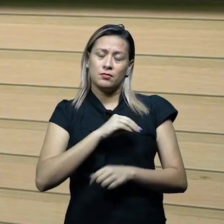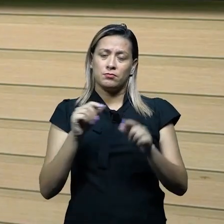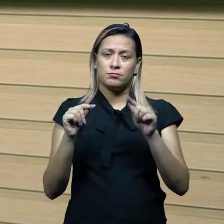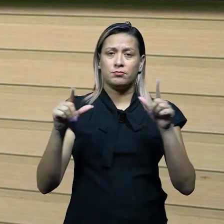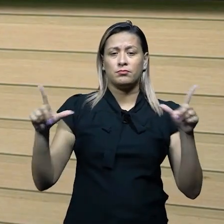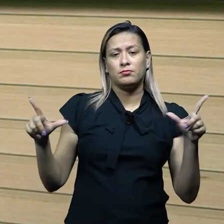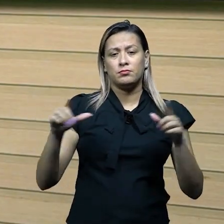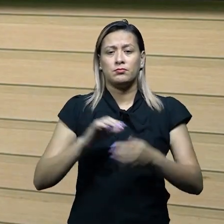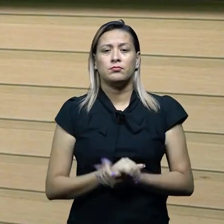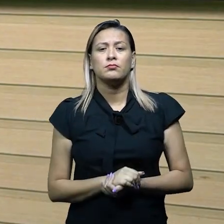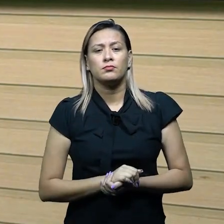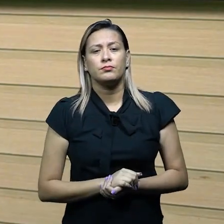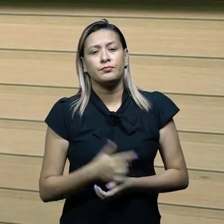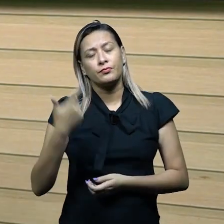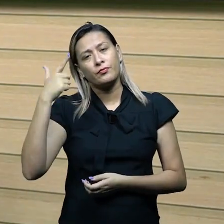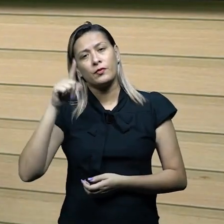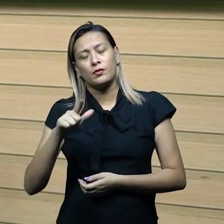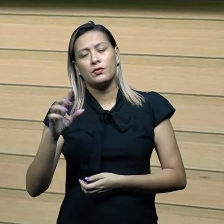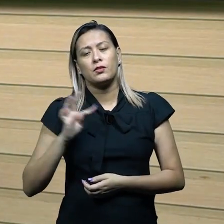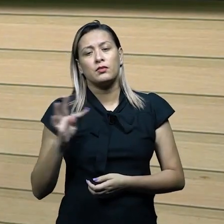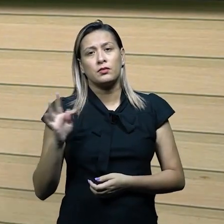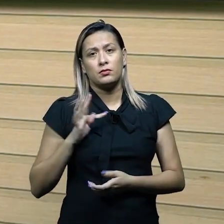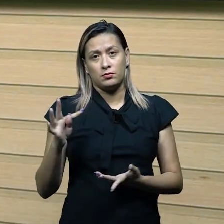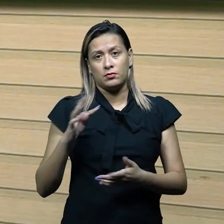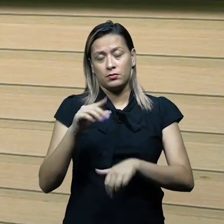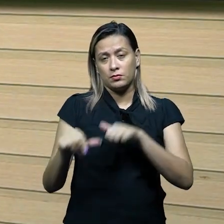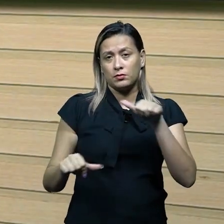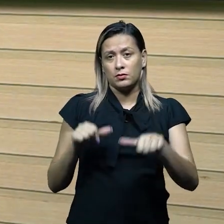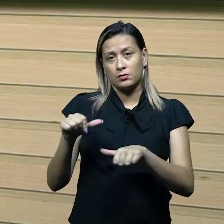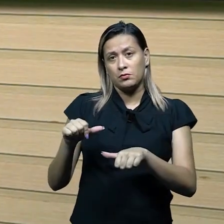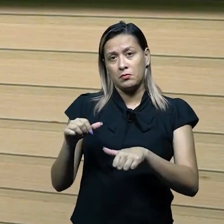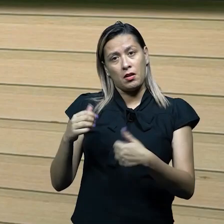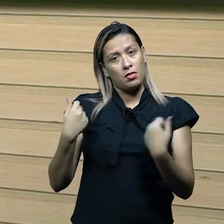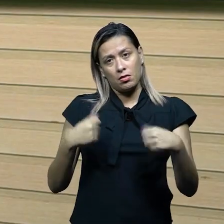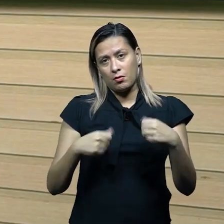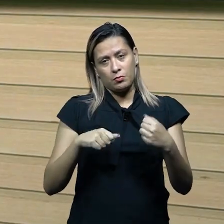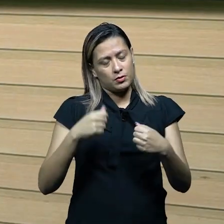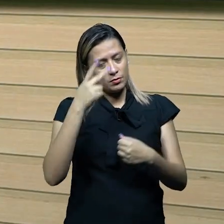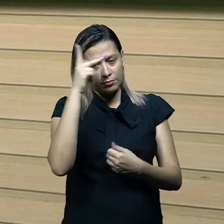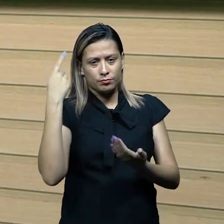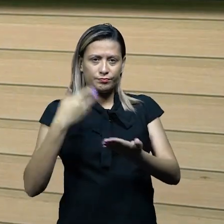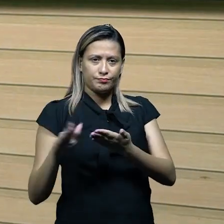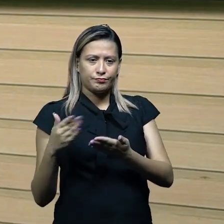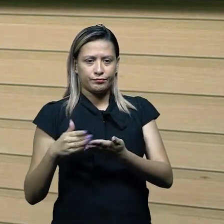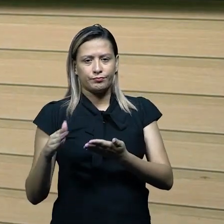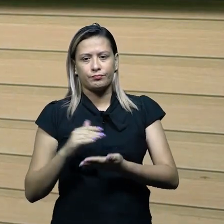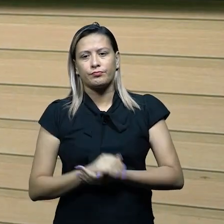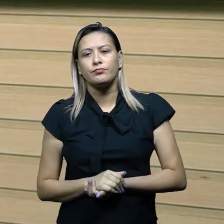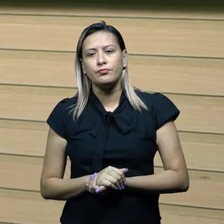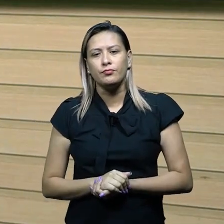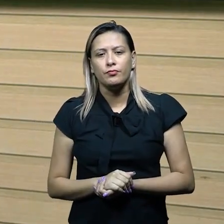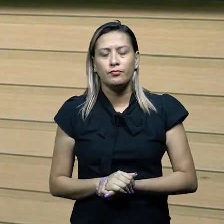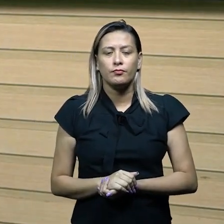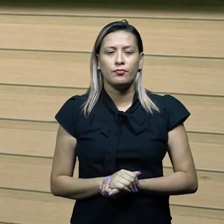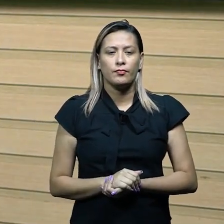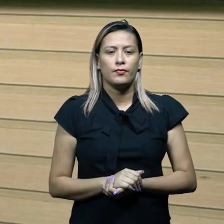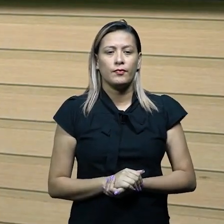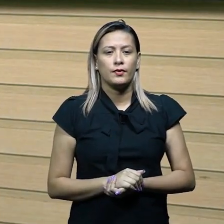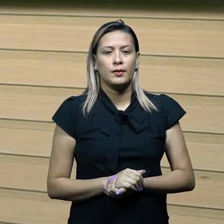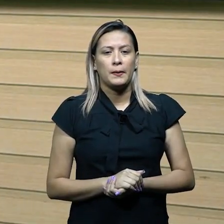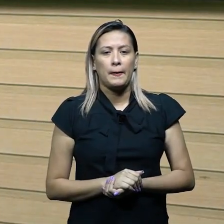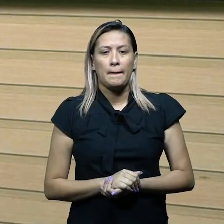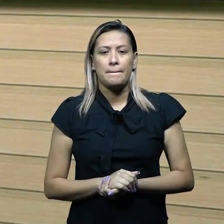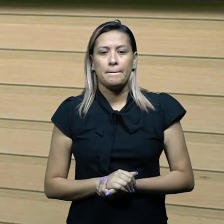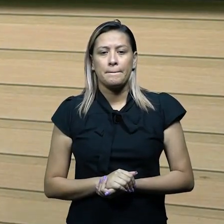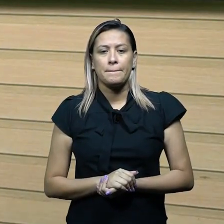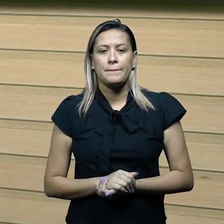vai aumentar. E aí foi o que eu falei. Tu consegue ser técnico porque não precisa alguém sair para te ser técnico. Tu pode ser um técnico 3 junto com outro